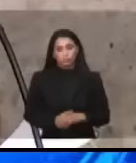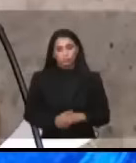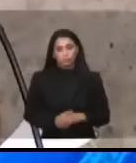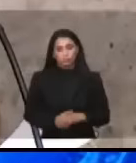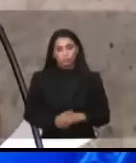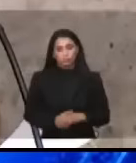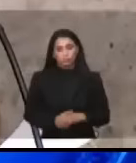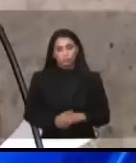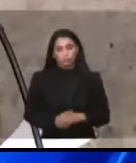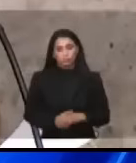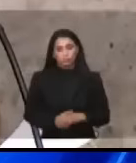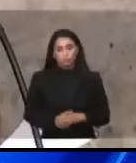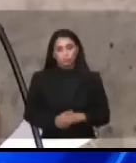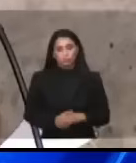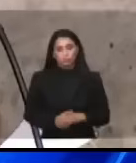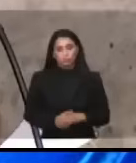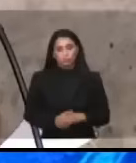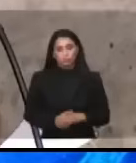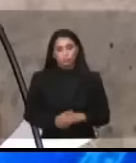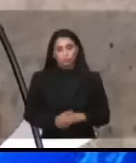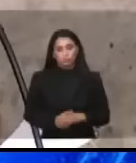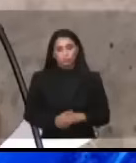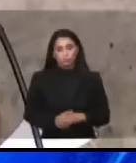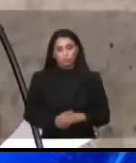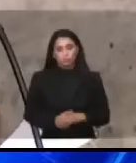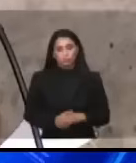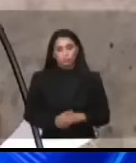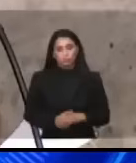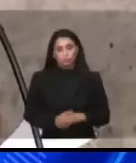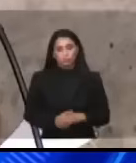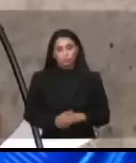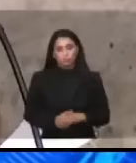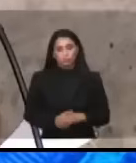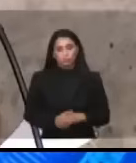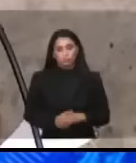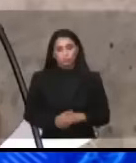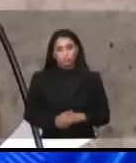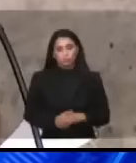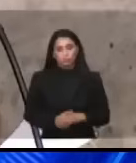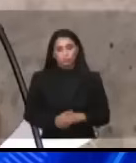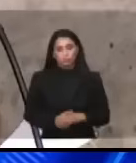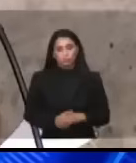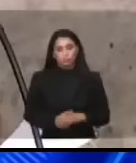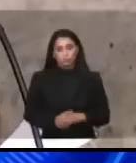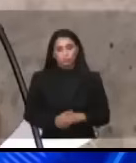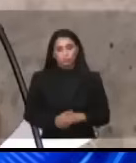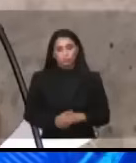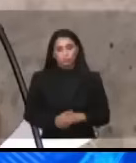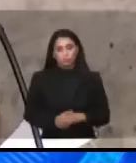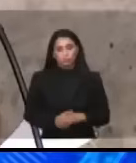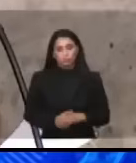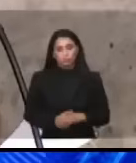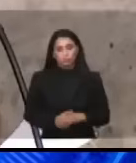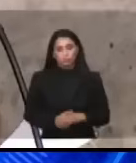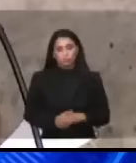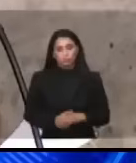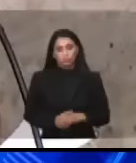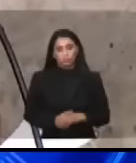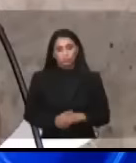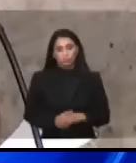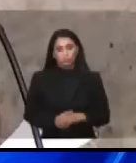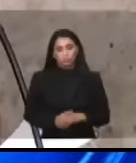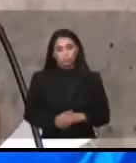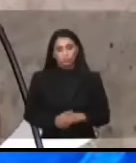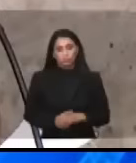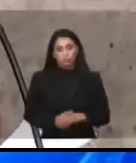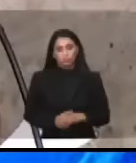questionar como é que pode o STF, por duas vezes, decidir em favor dos aposentados e